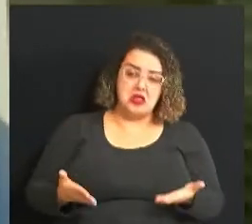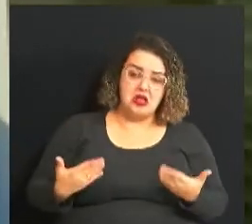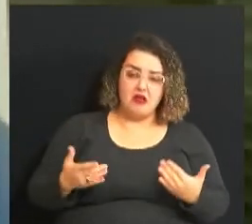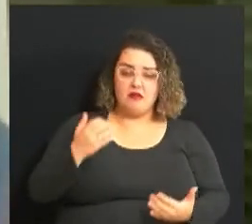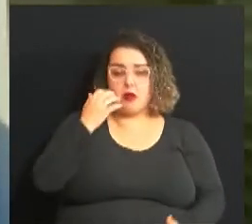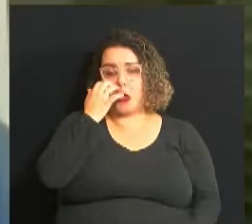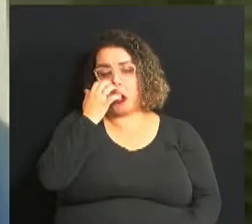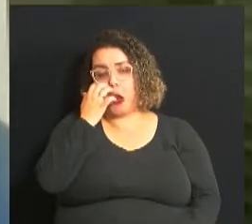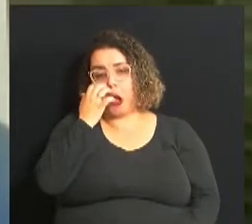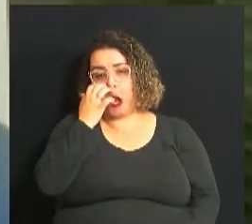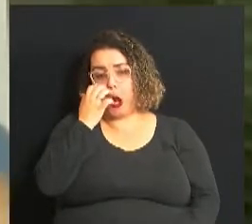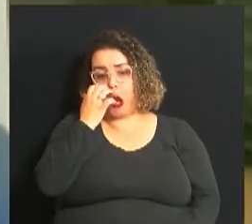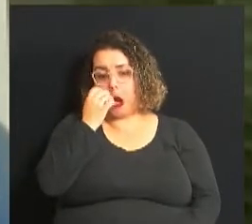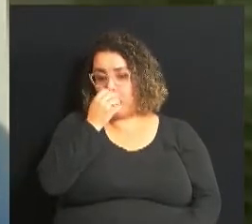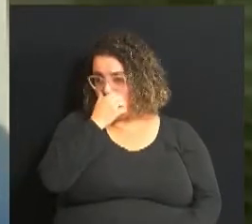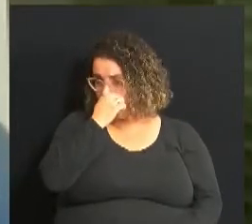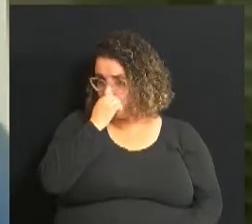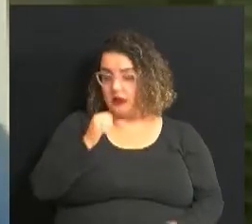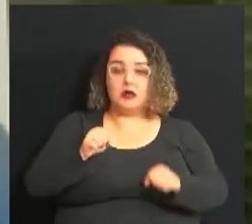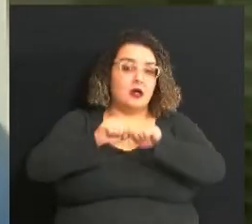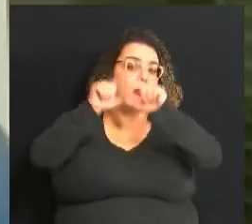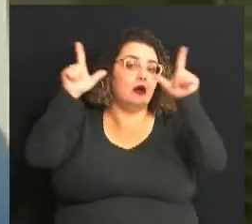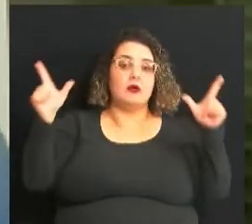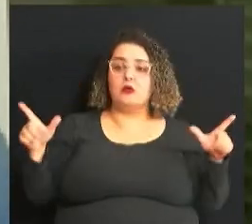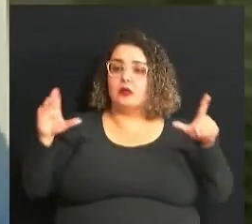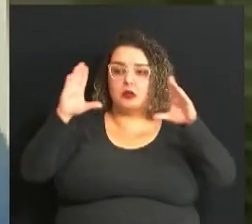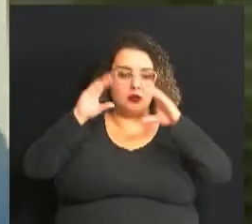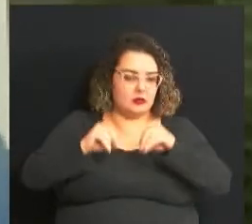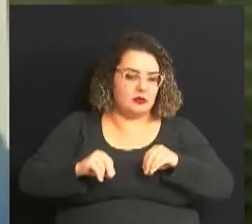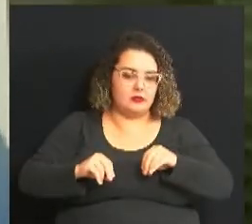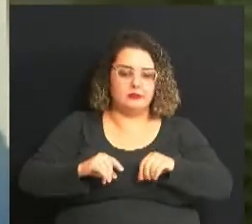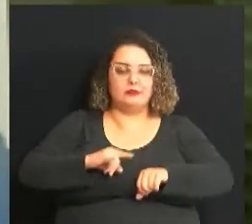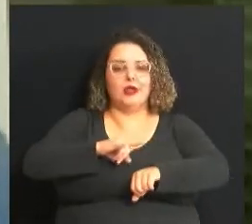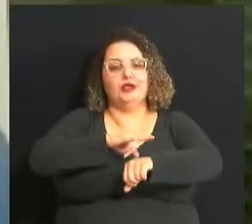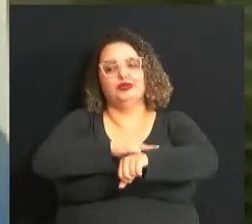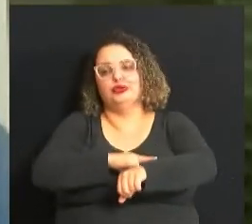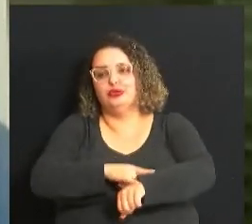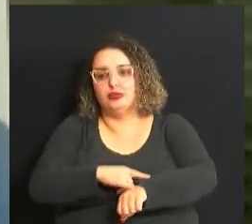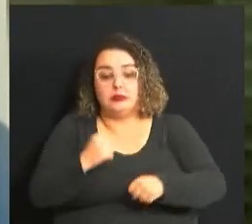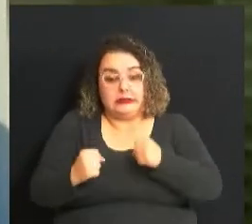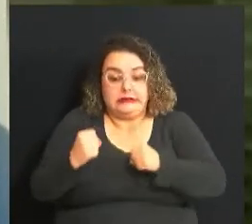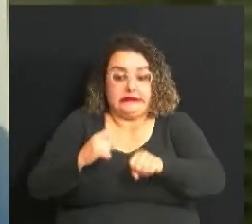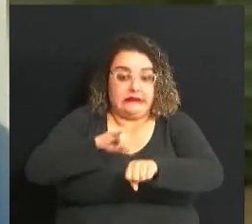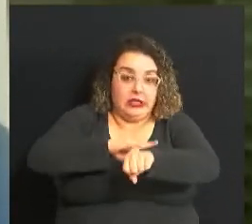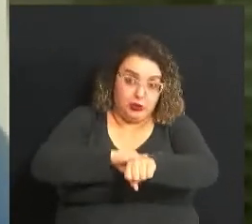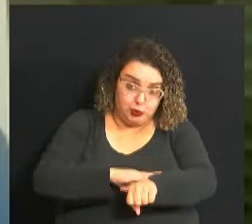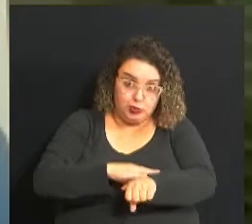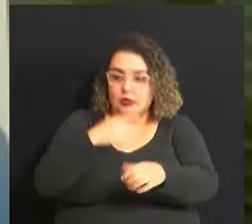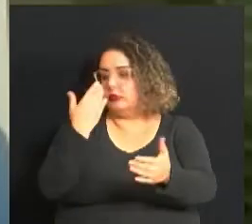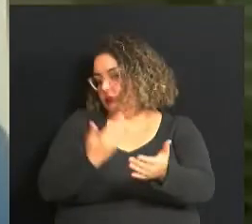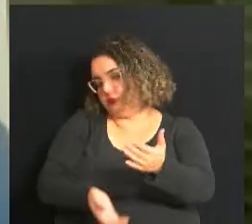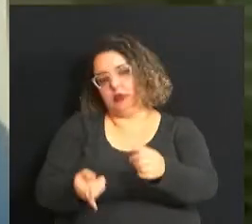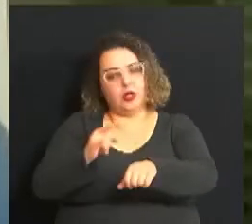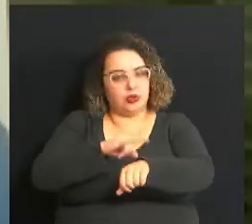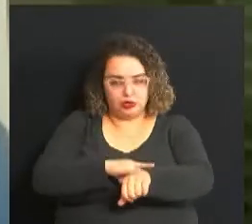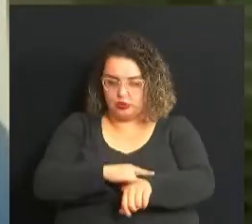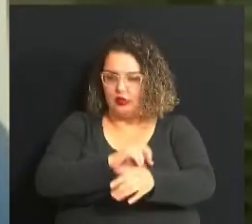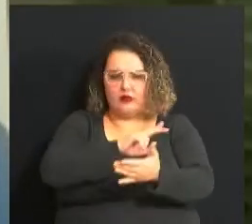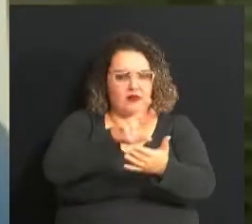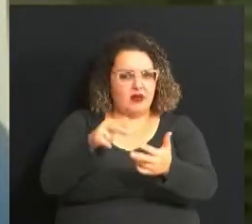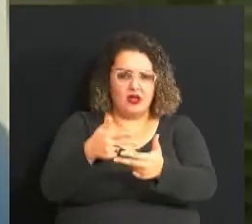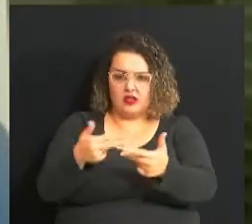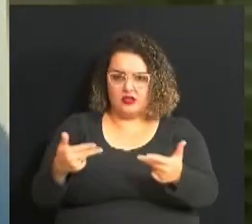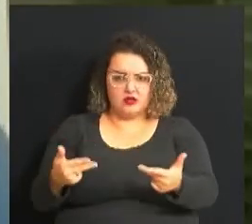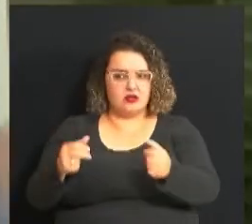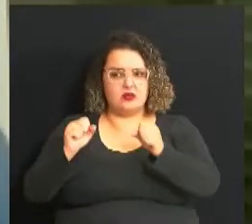ter que acordar à noite várias vezes para urinar, você pode ter que sair correndo para urinar, porque senão você perde urina, tem uma série de coisas. É